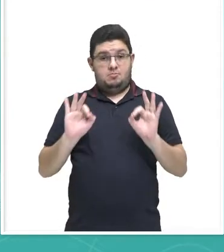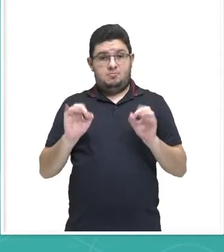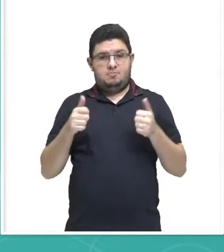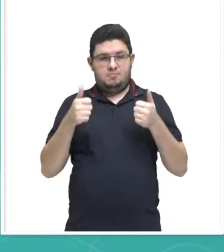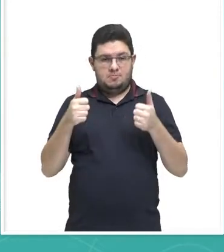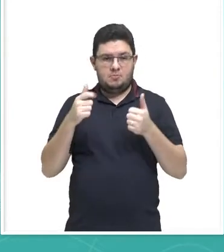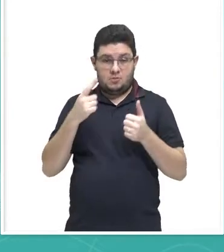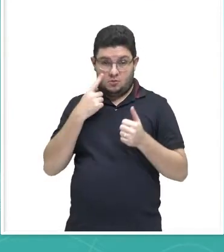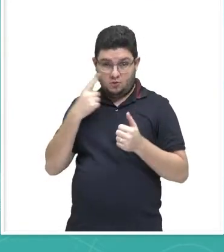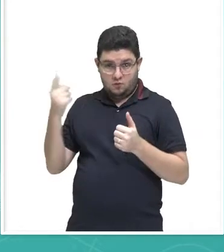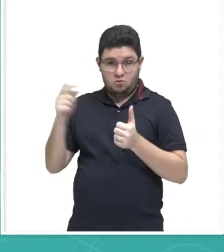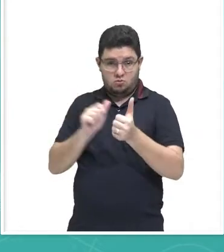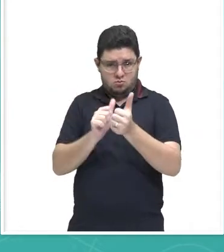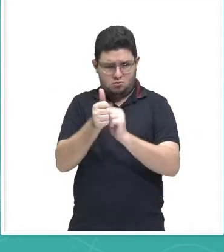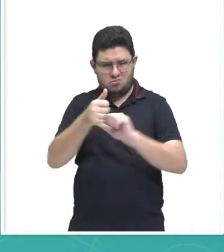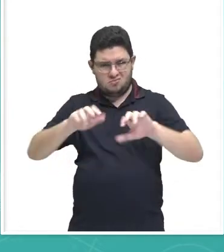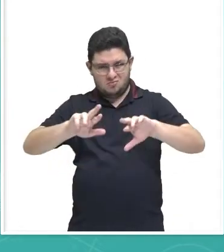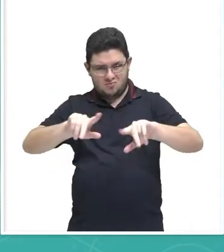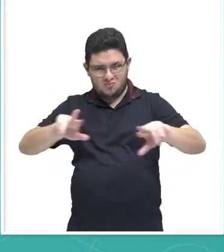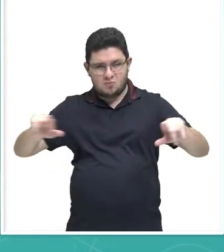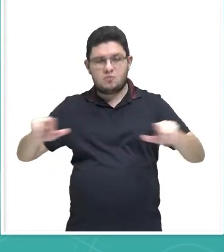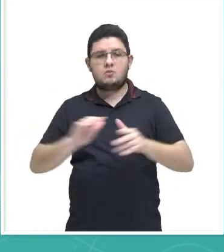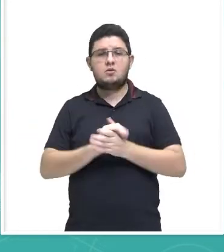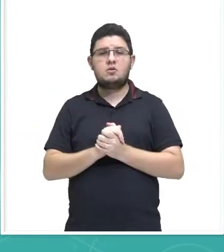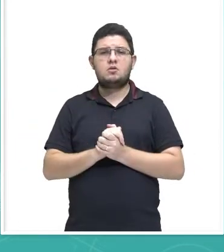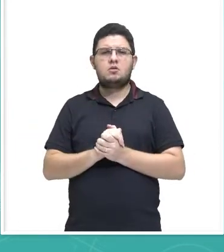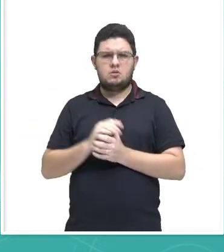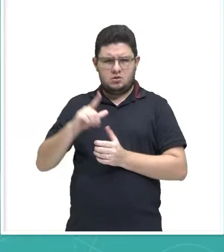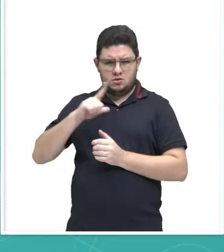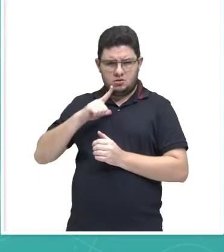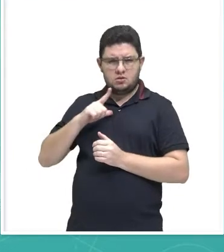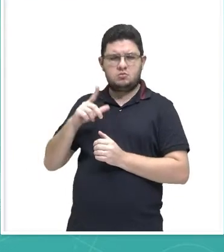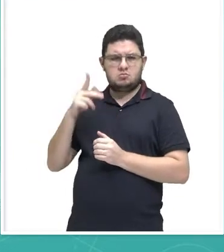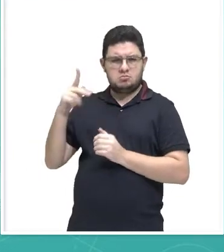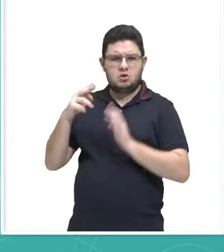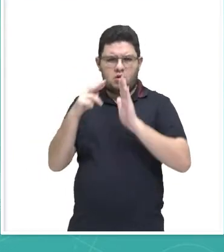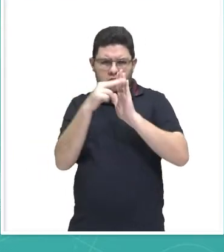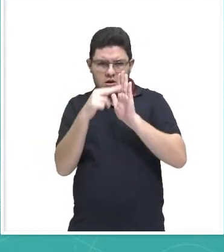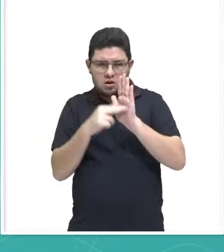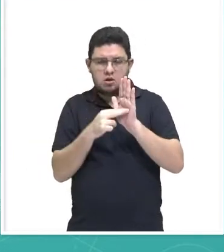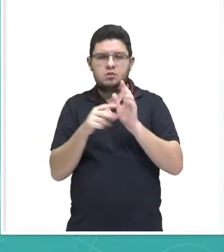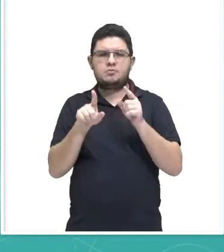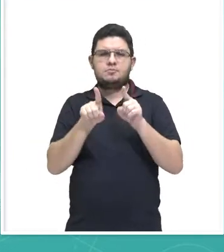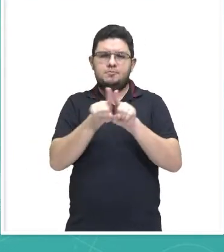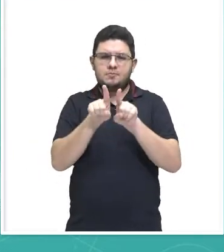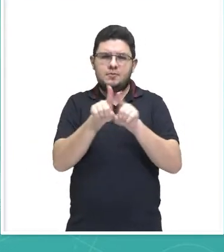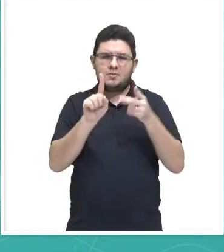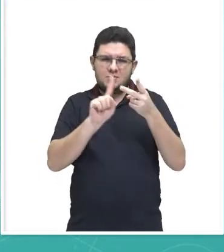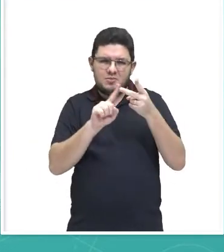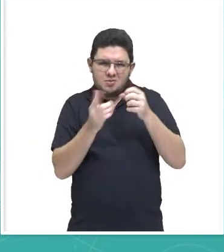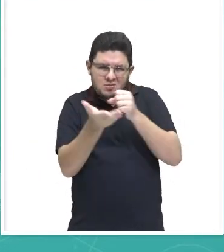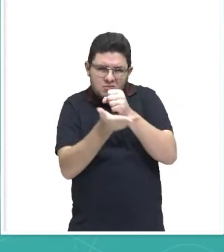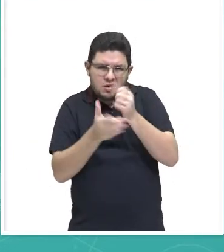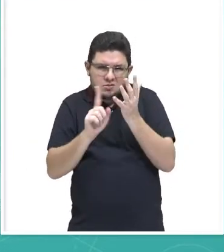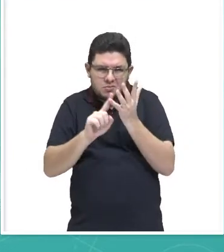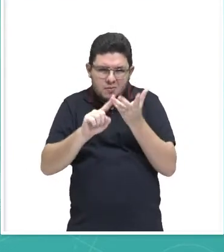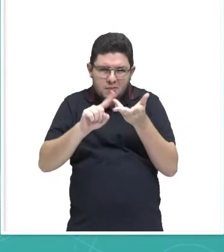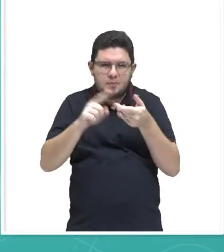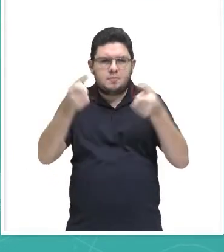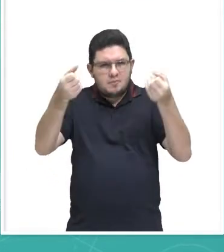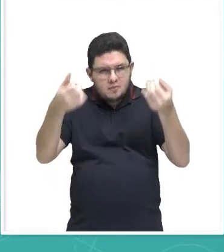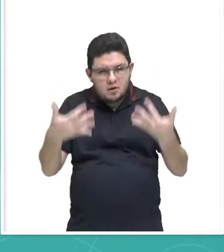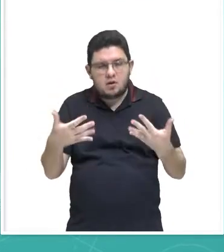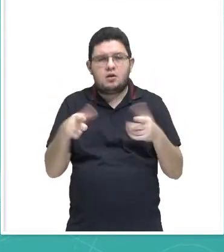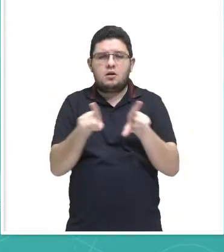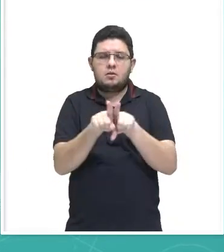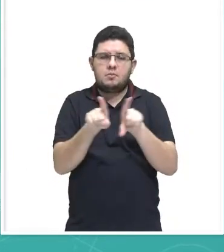os esportes. Vocês viram que os esportes eles têm as suas próprias regras, os seus fundamentos, que eles podem ser